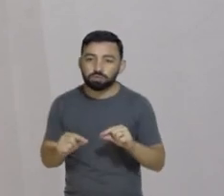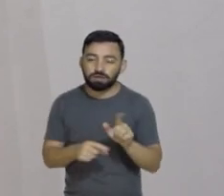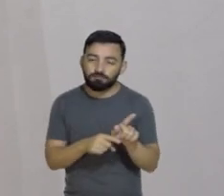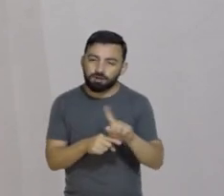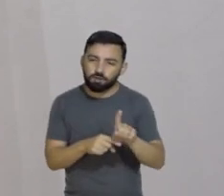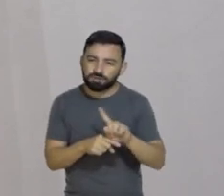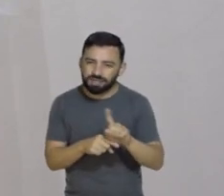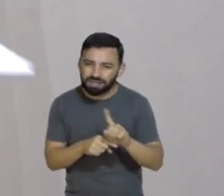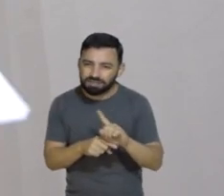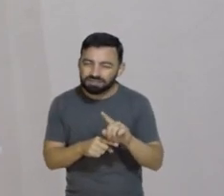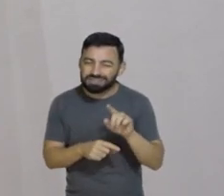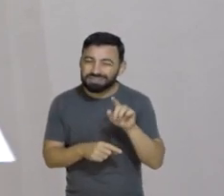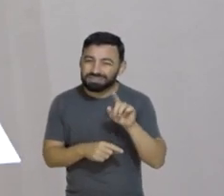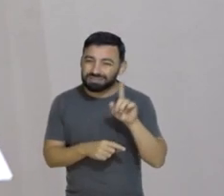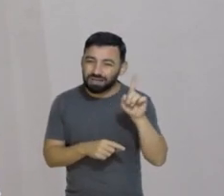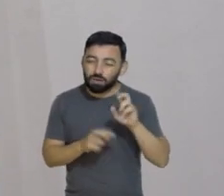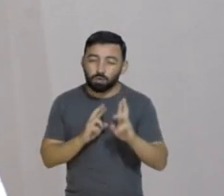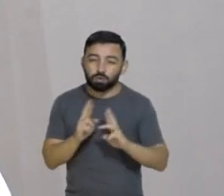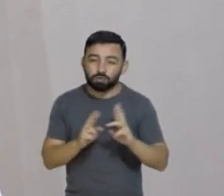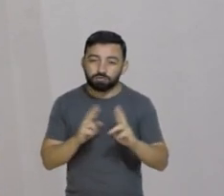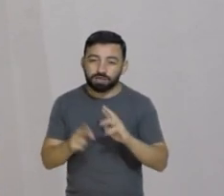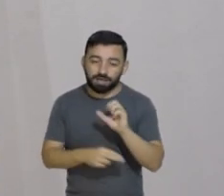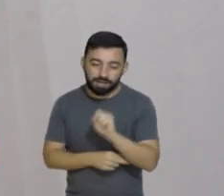lá na rodovia